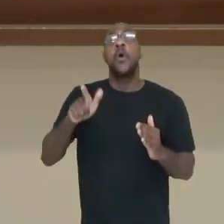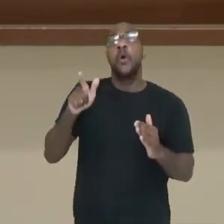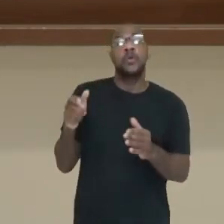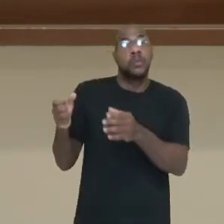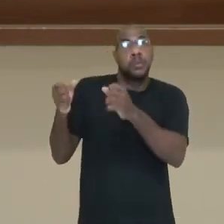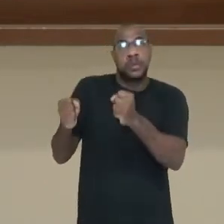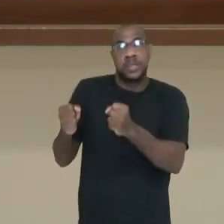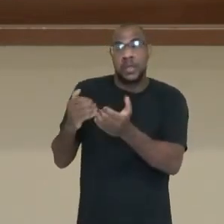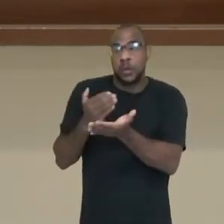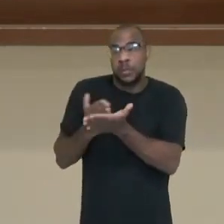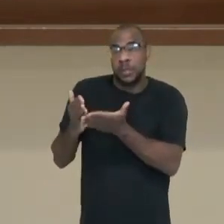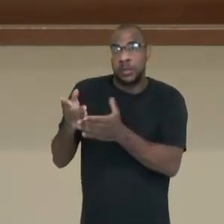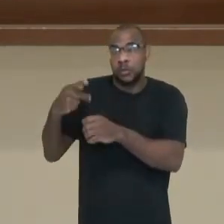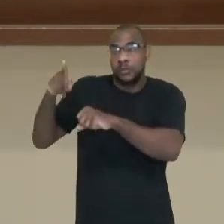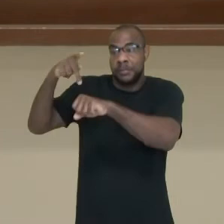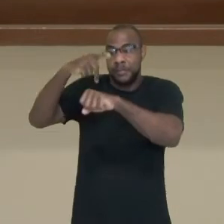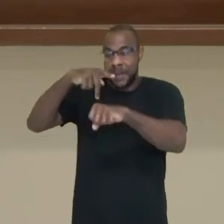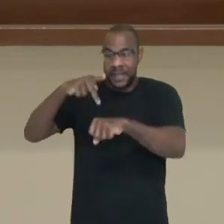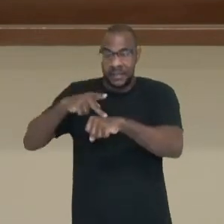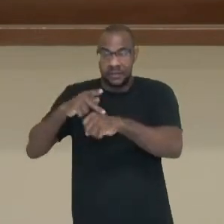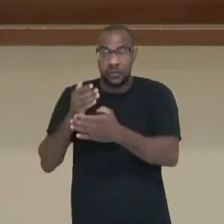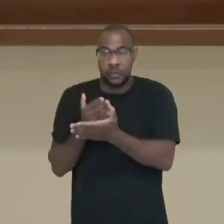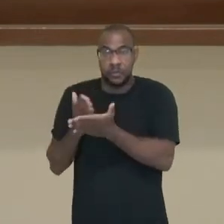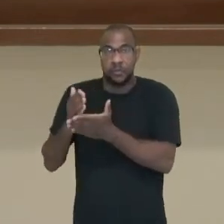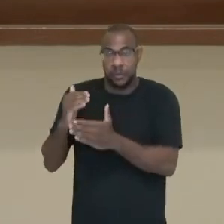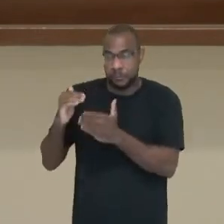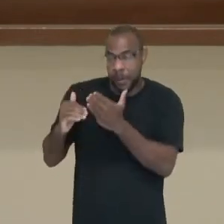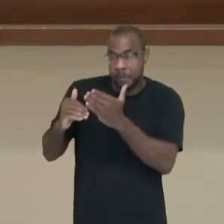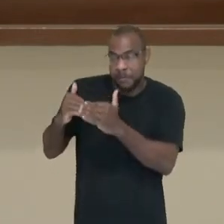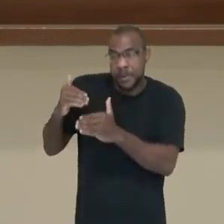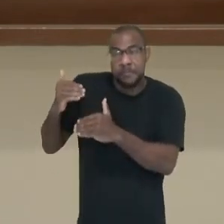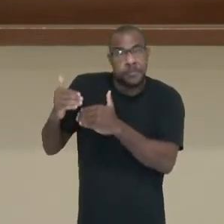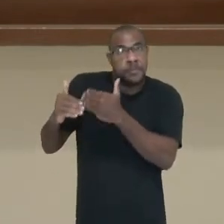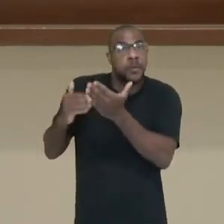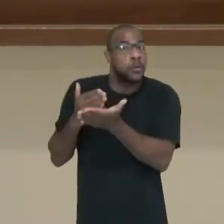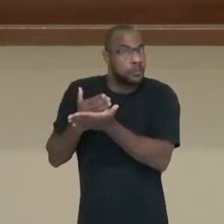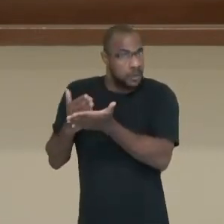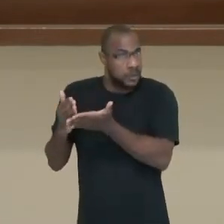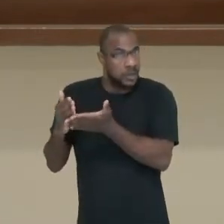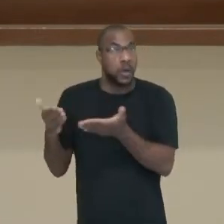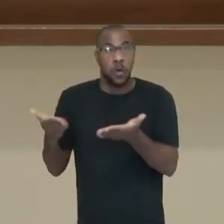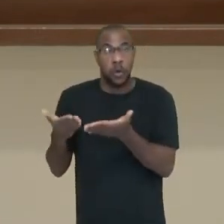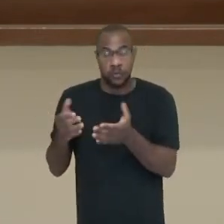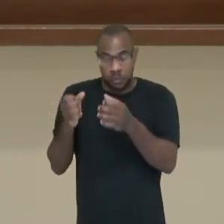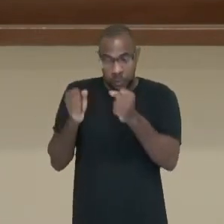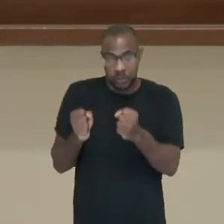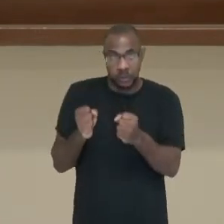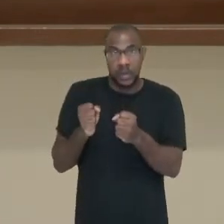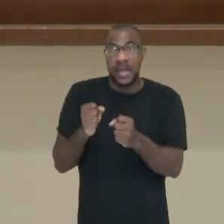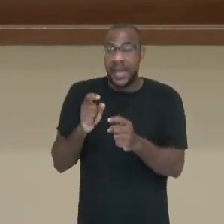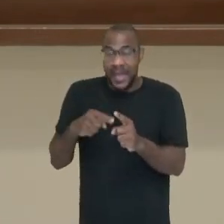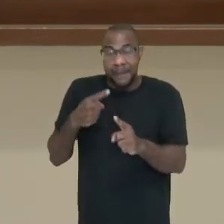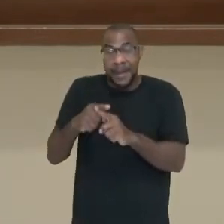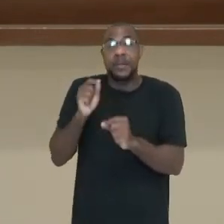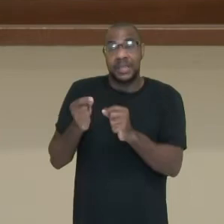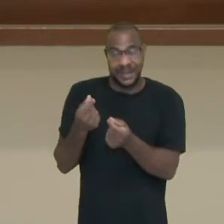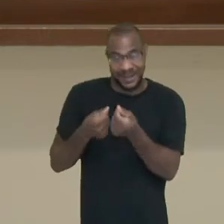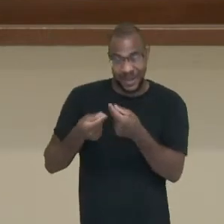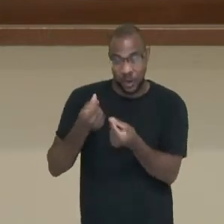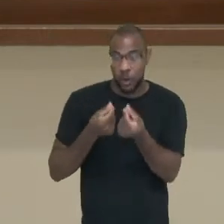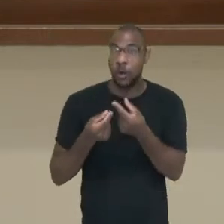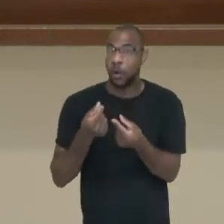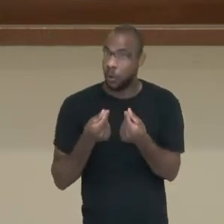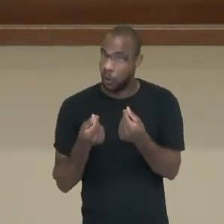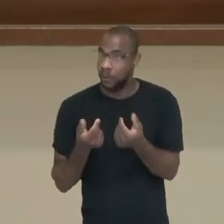estruturar economicamente. E na atualidade percebemos que hoje o poder é muito mais econômico e é um